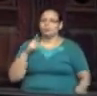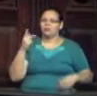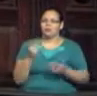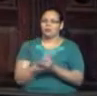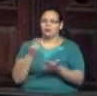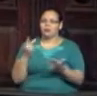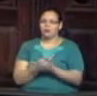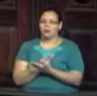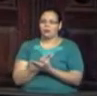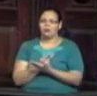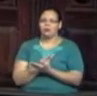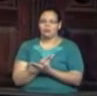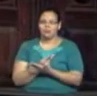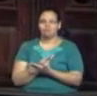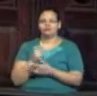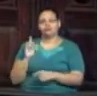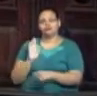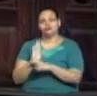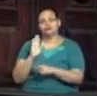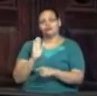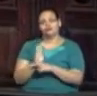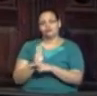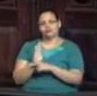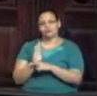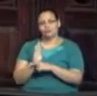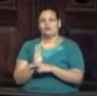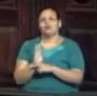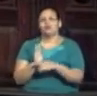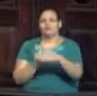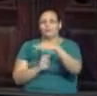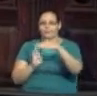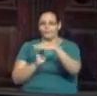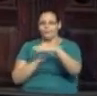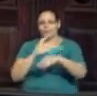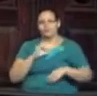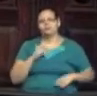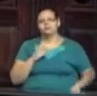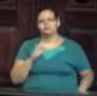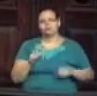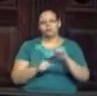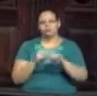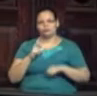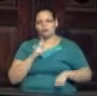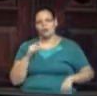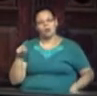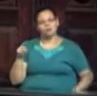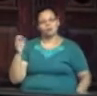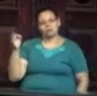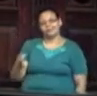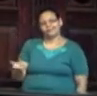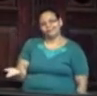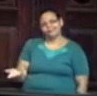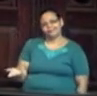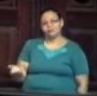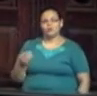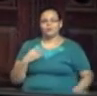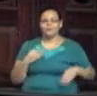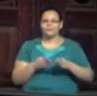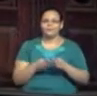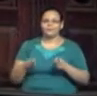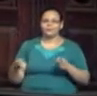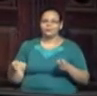errado e os defensores da privatização estavam certos. Porque, nesse